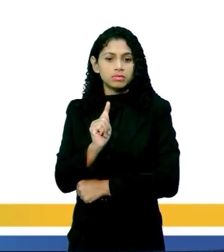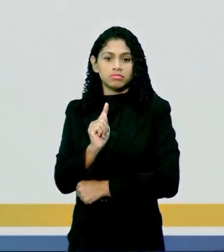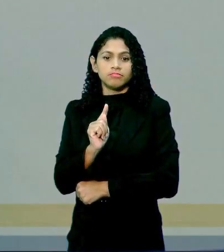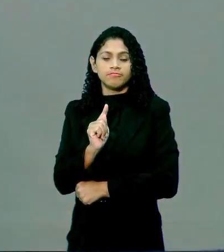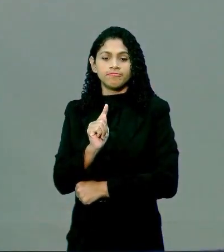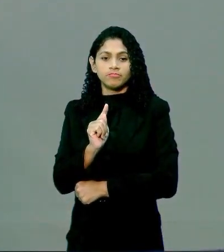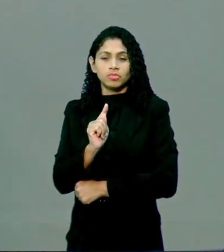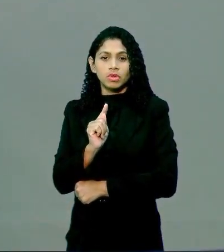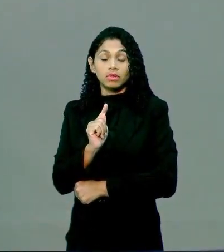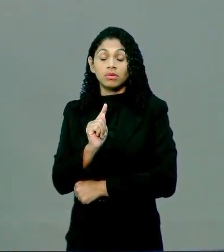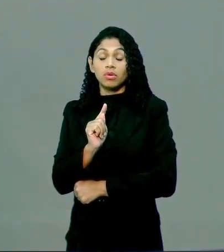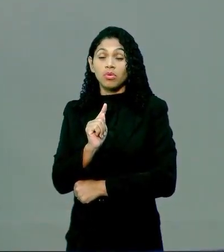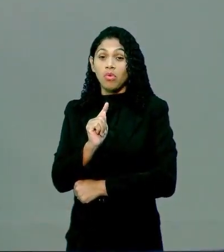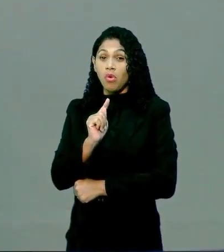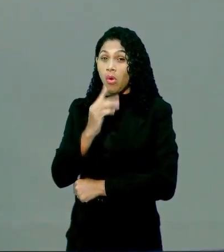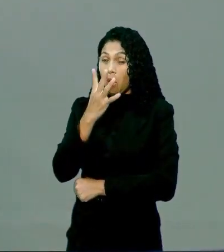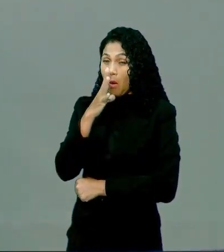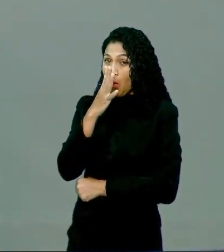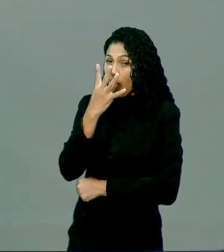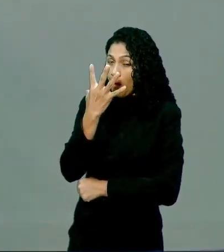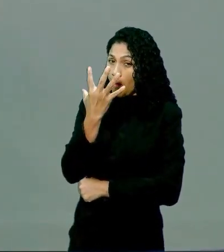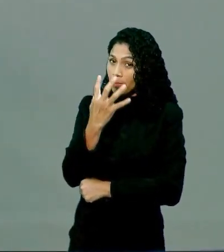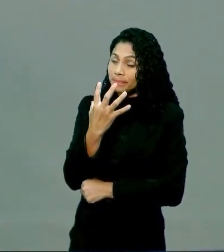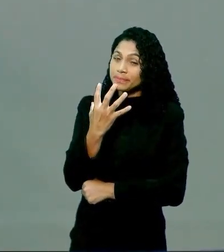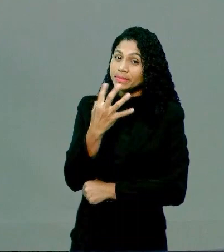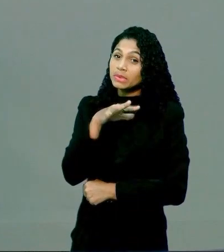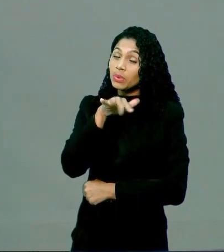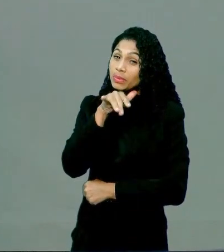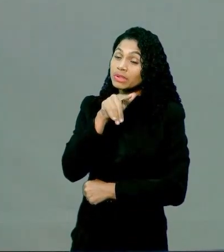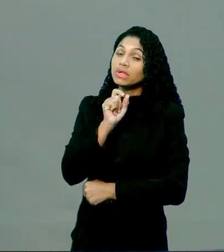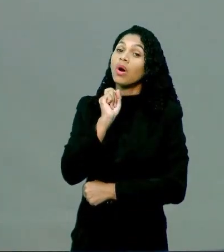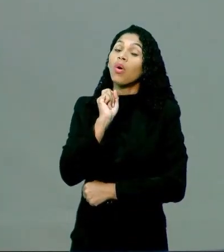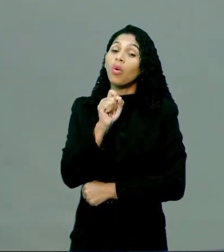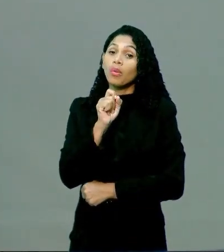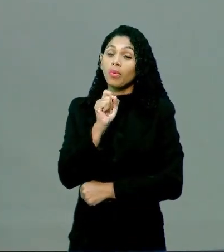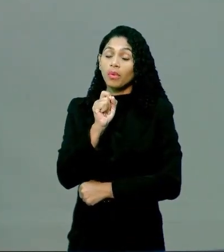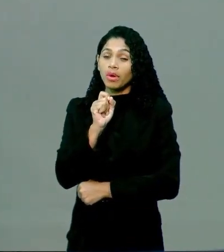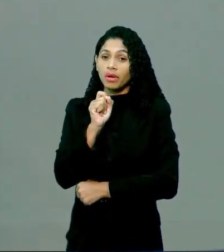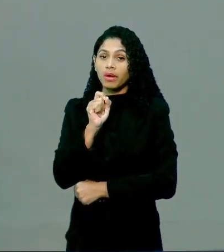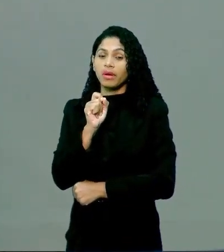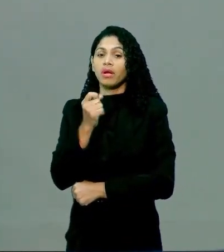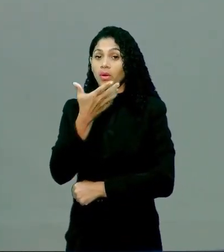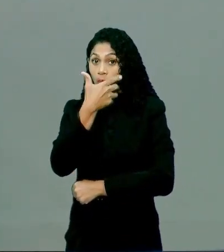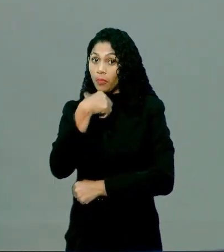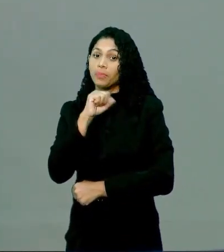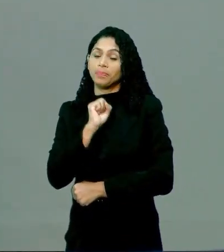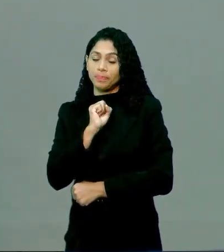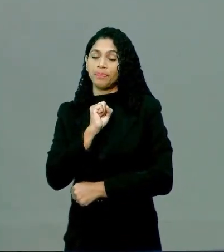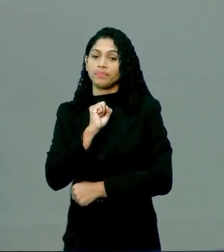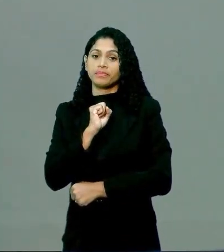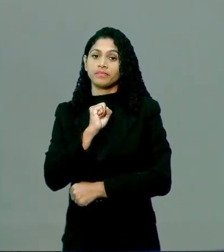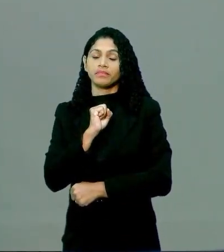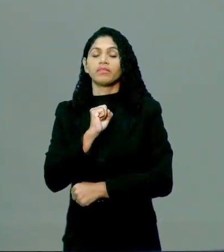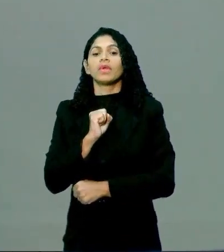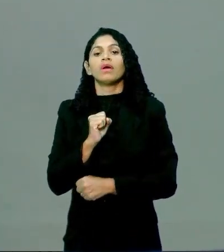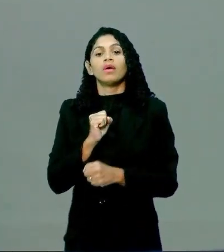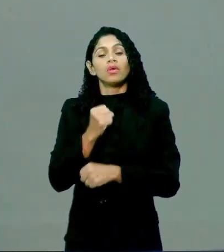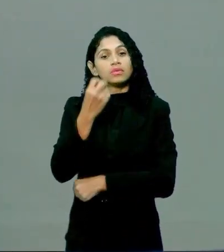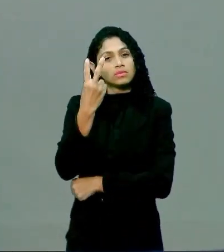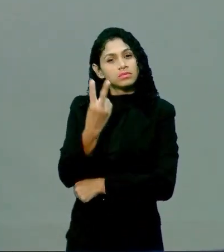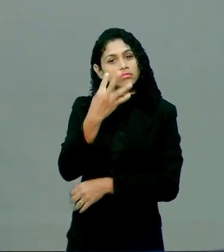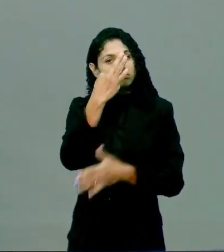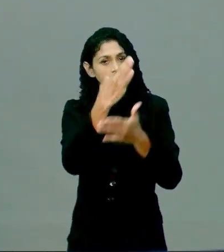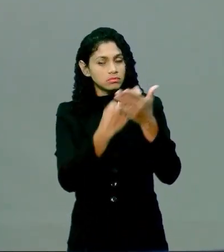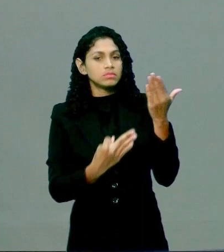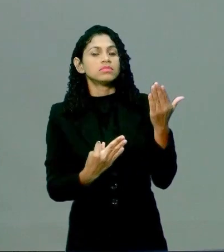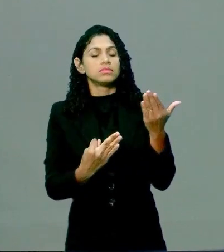era um homem. Ao concluir a leitura, o que é que a gente percebe? Que os dois textos eles tratam da mesma temática, que é